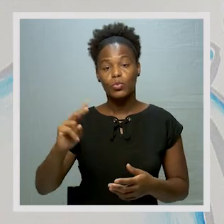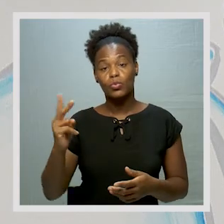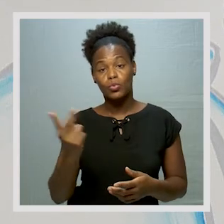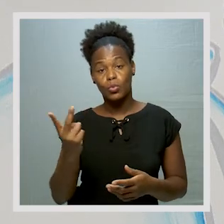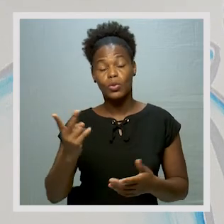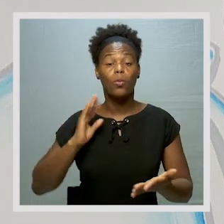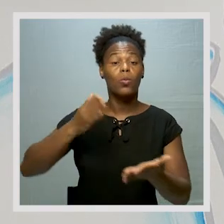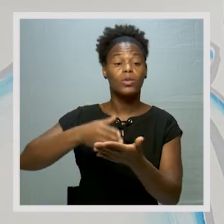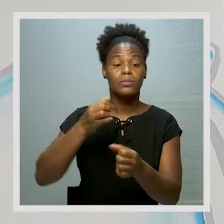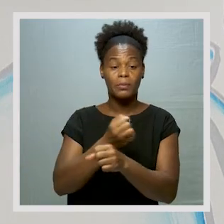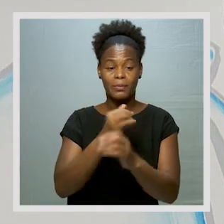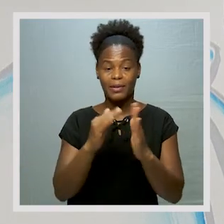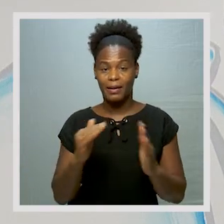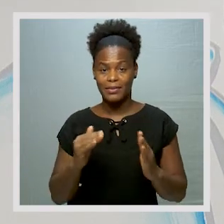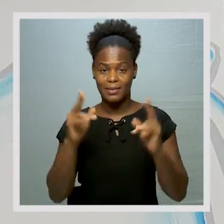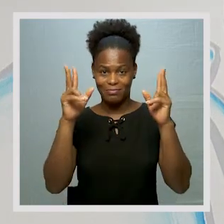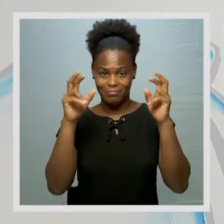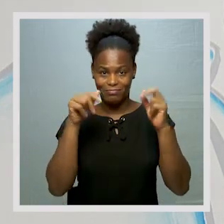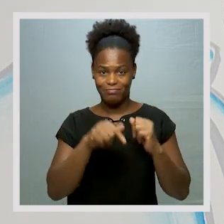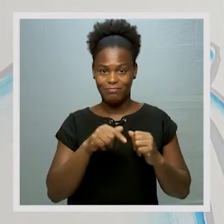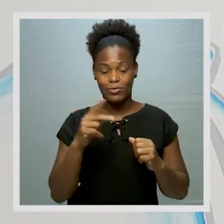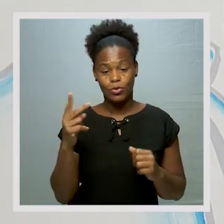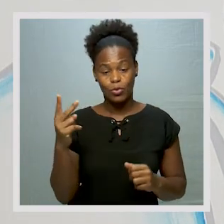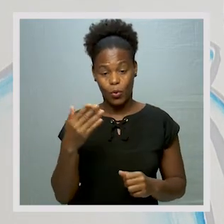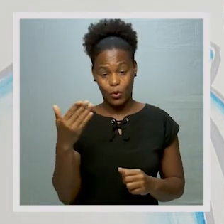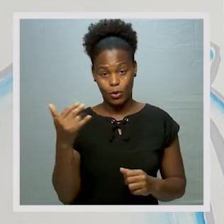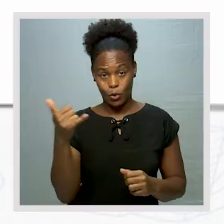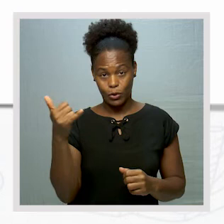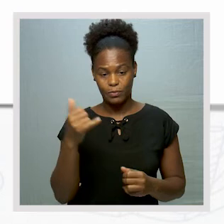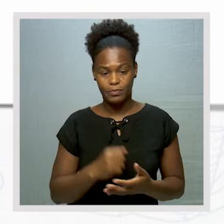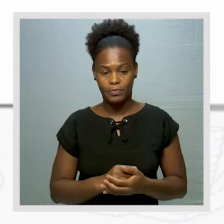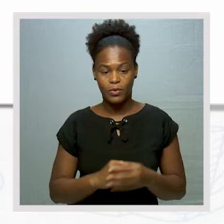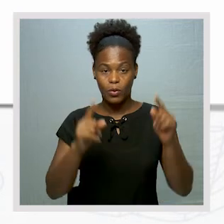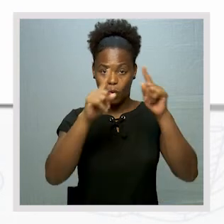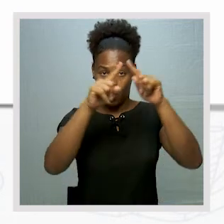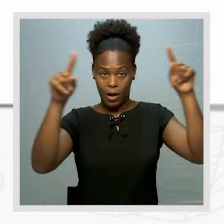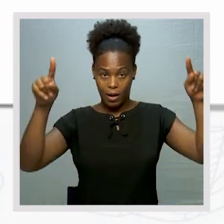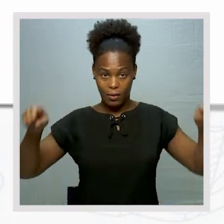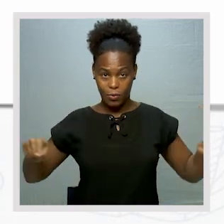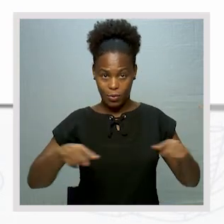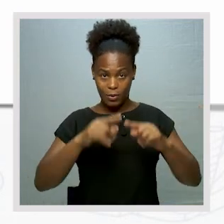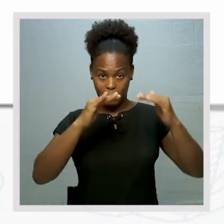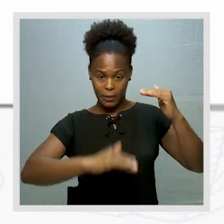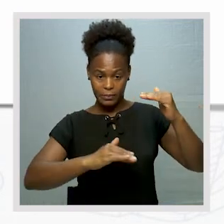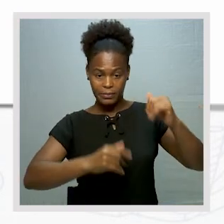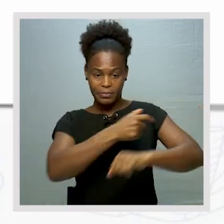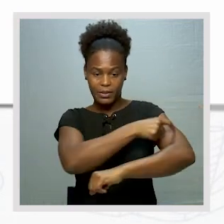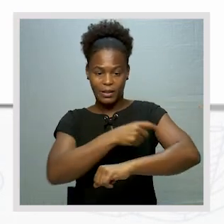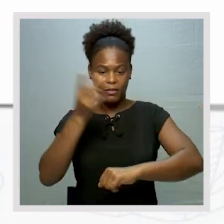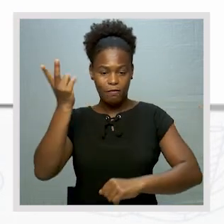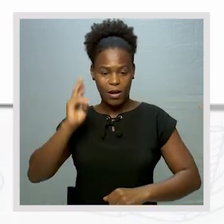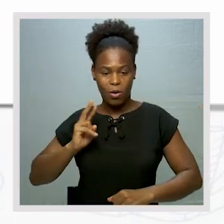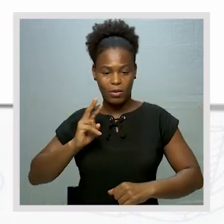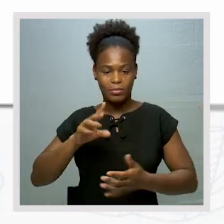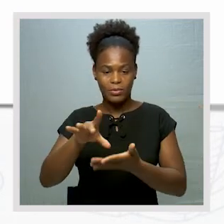e o último trabalho de casa é o seguinte. 2. O quadro abaixo apresenta valores